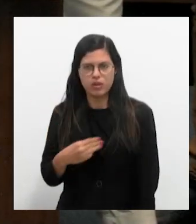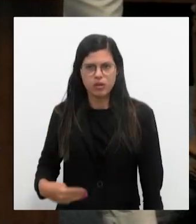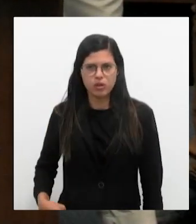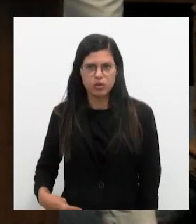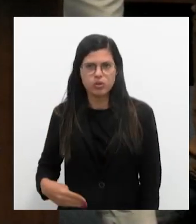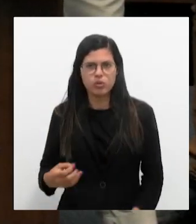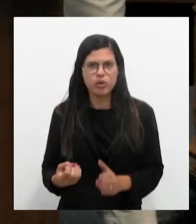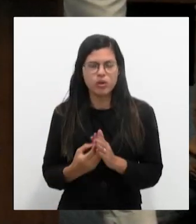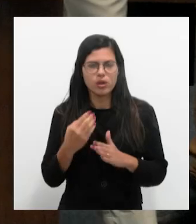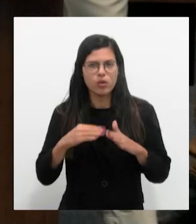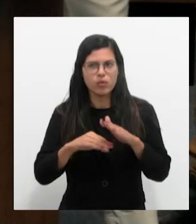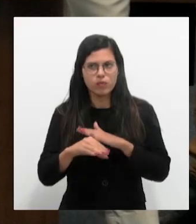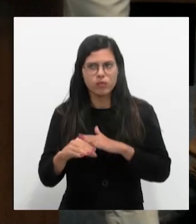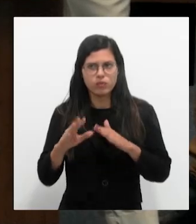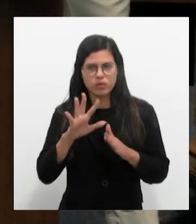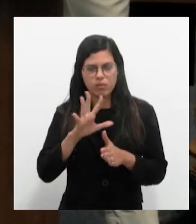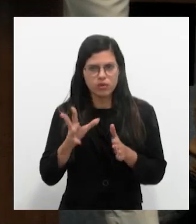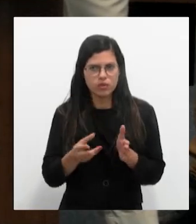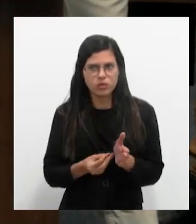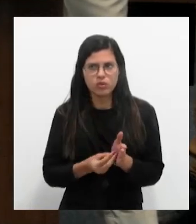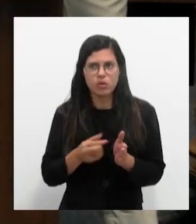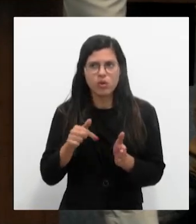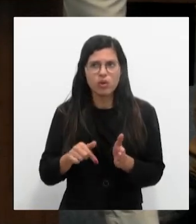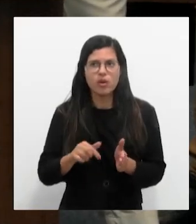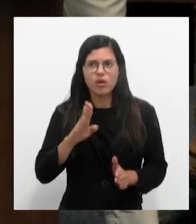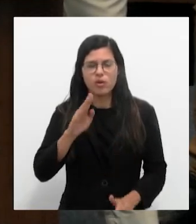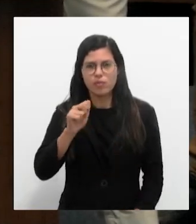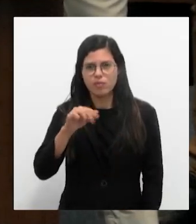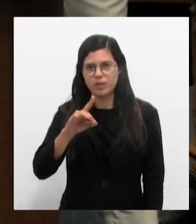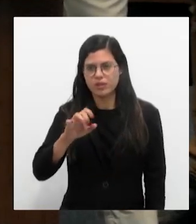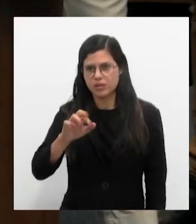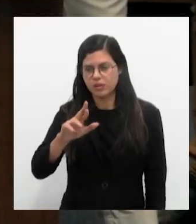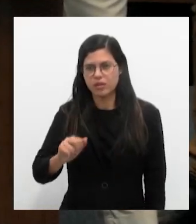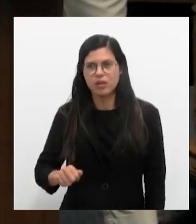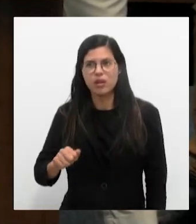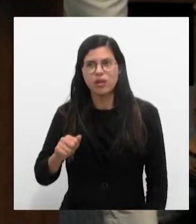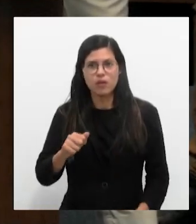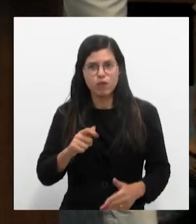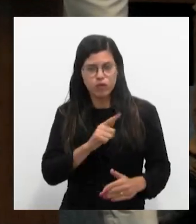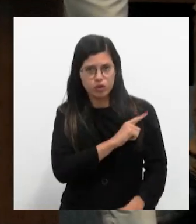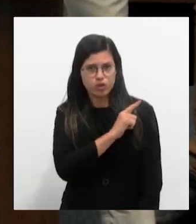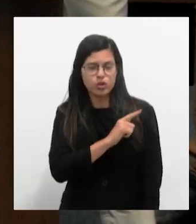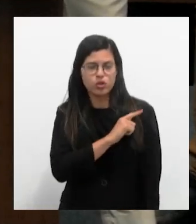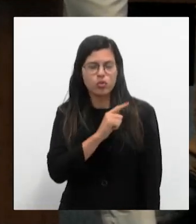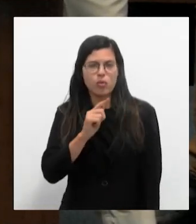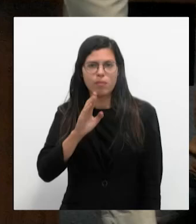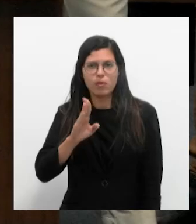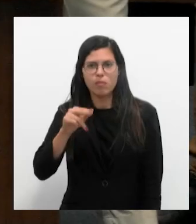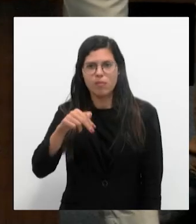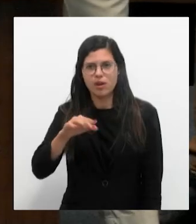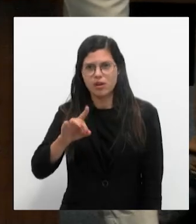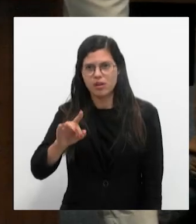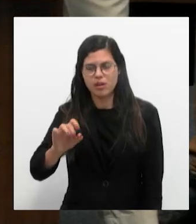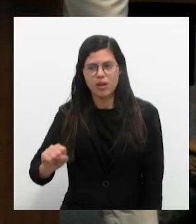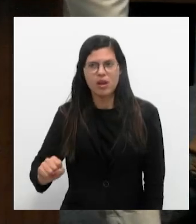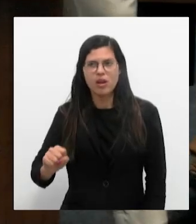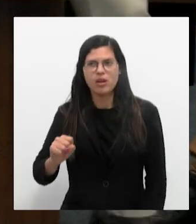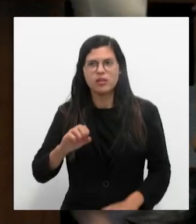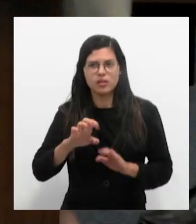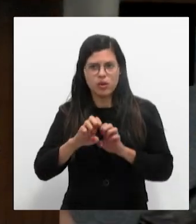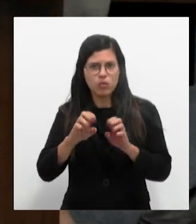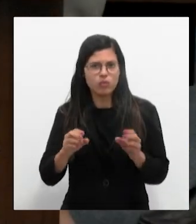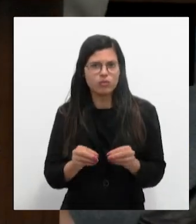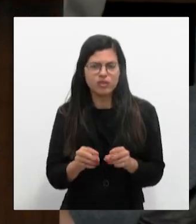era do BNDES e foi gestor do Fundo Amazônia pelo BNDES. Então, além dele ser rubro-negro, é ecologista também.